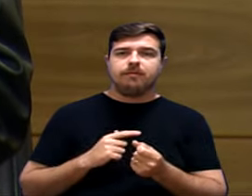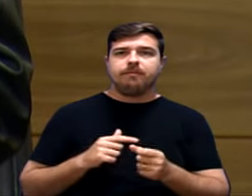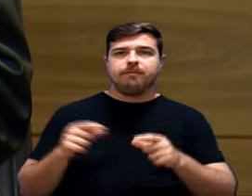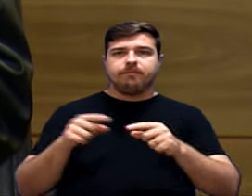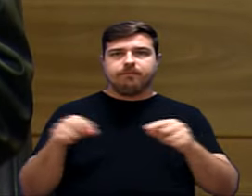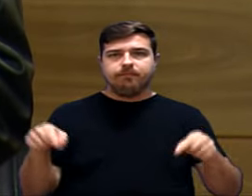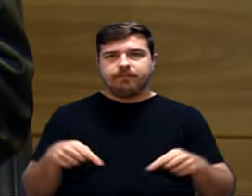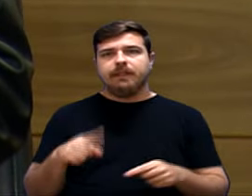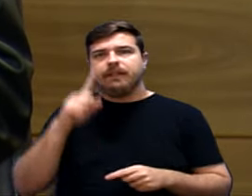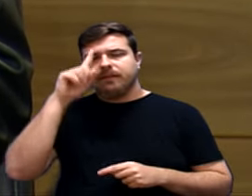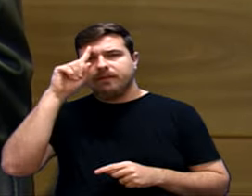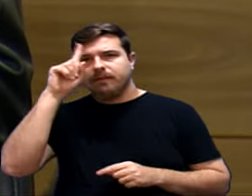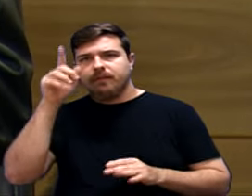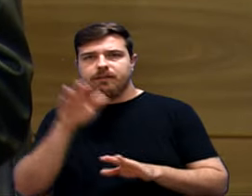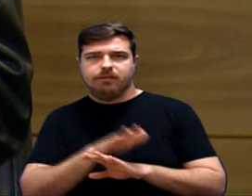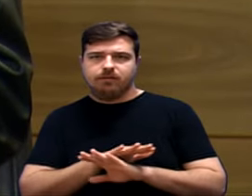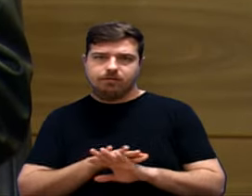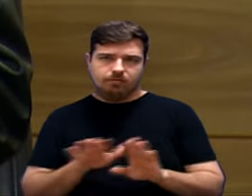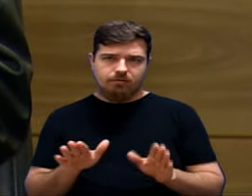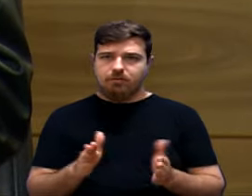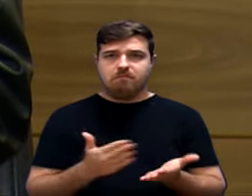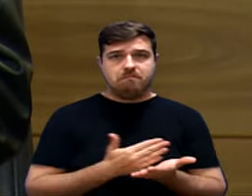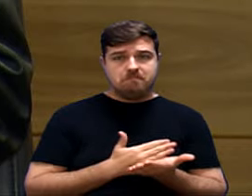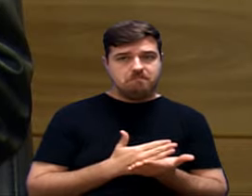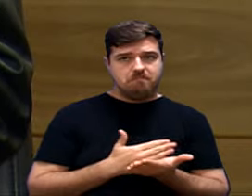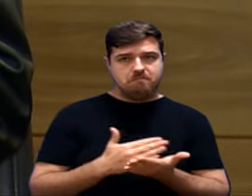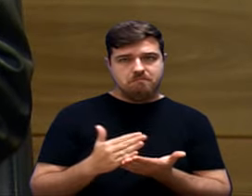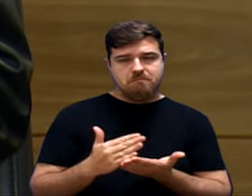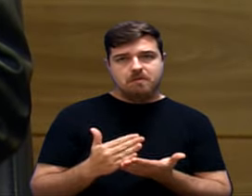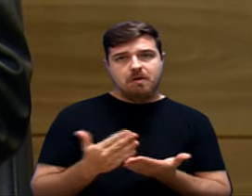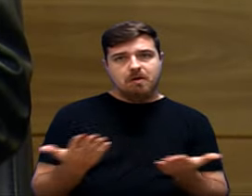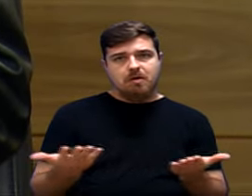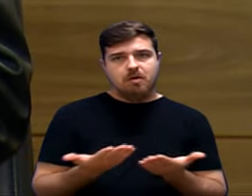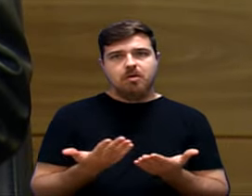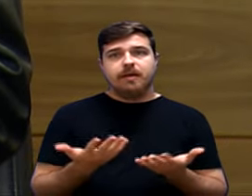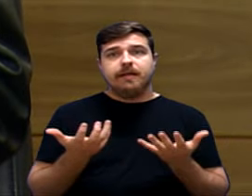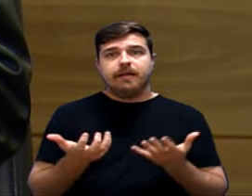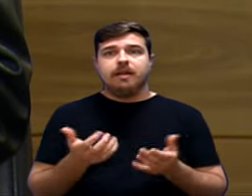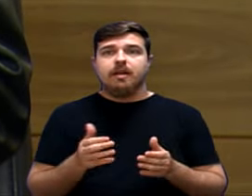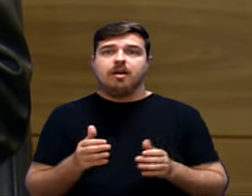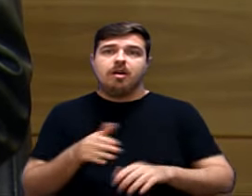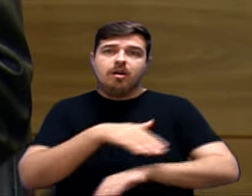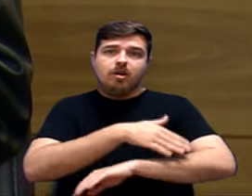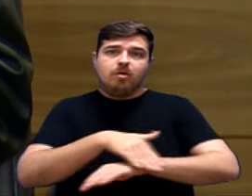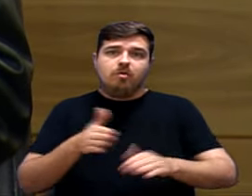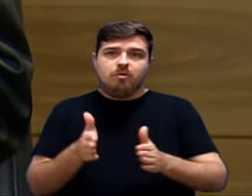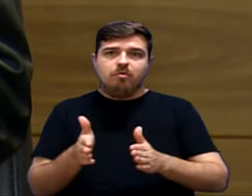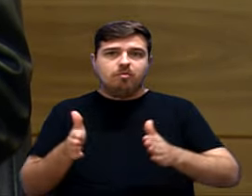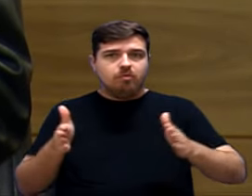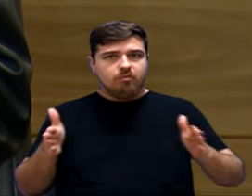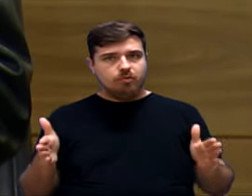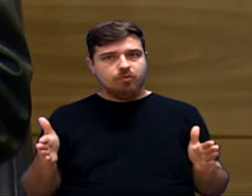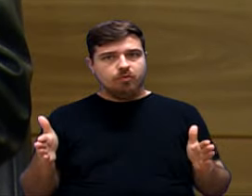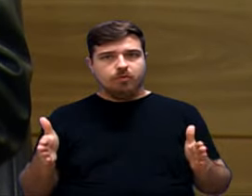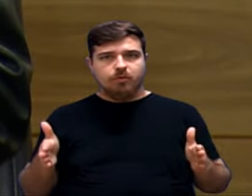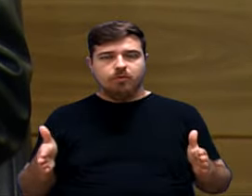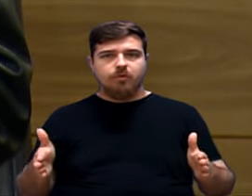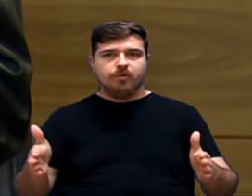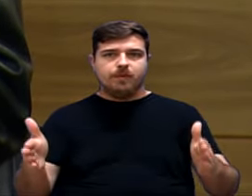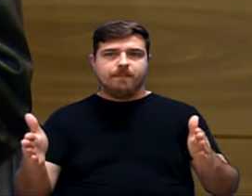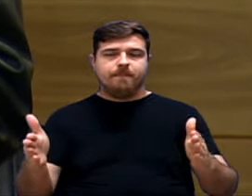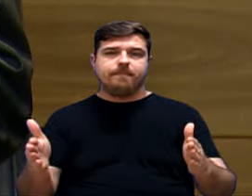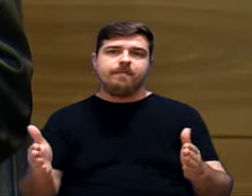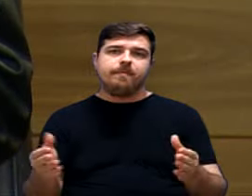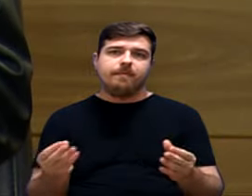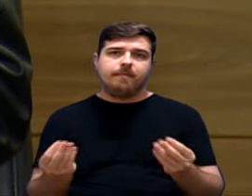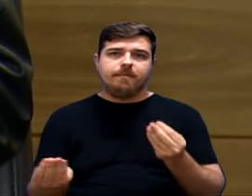é apenas uma ideia a a princípio a princípio a gente quer abrir fazer alguma algumas outras aberturas de rede de